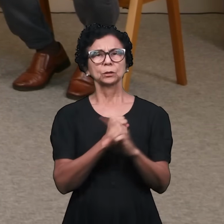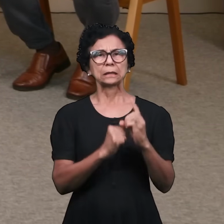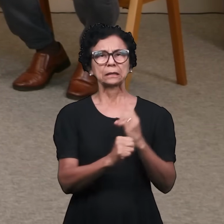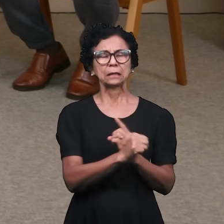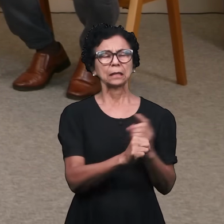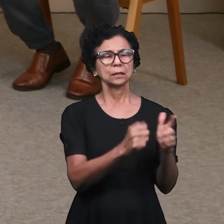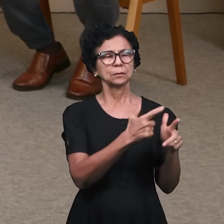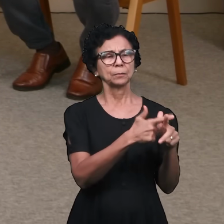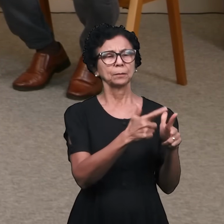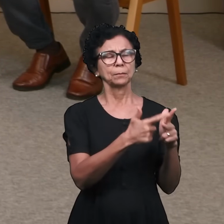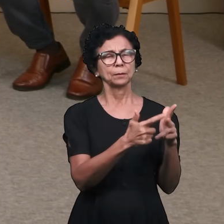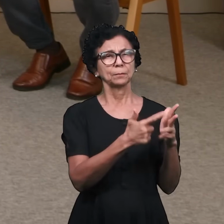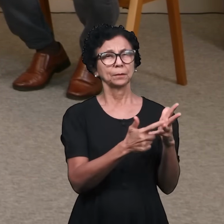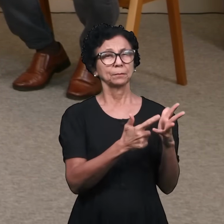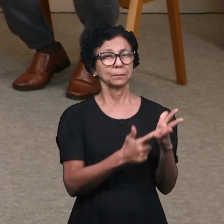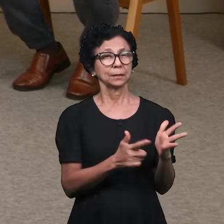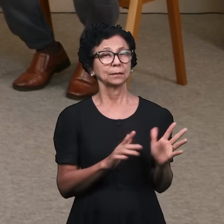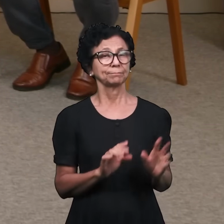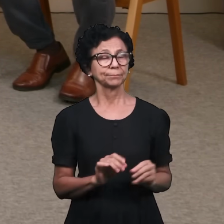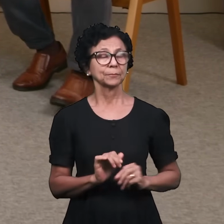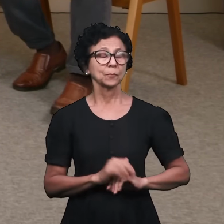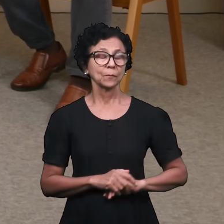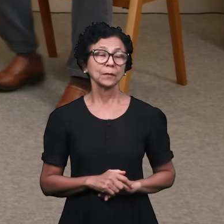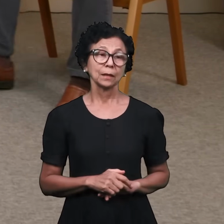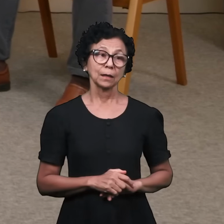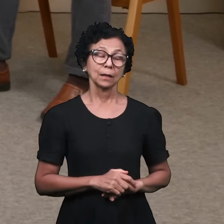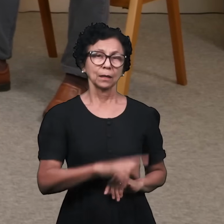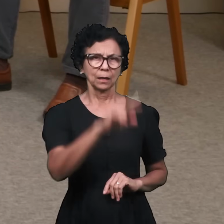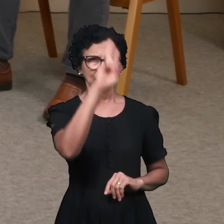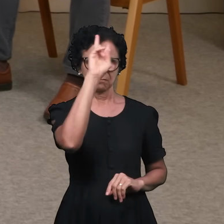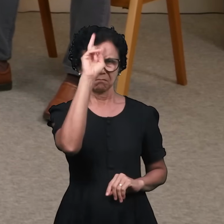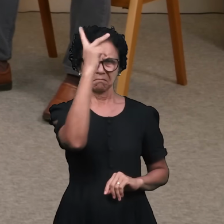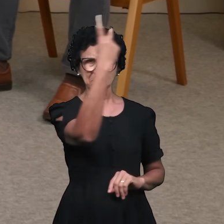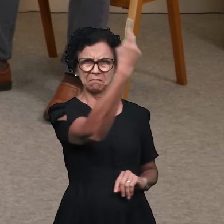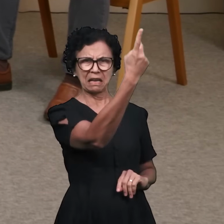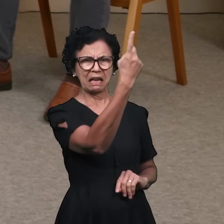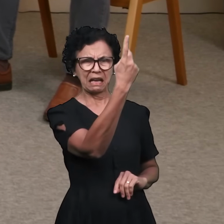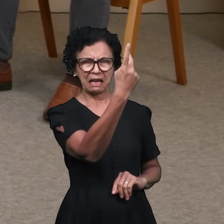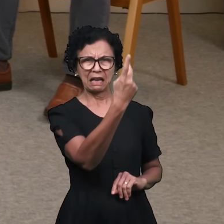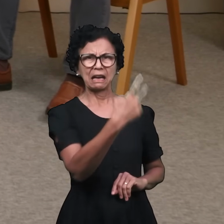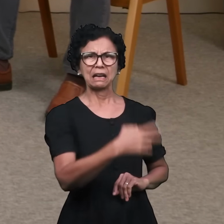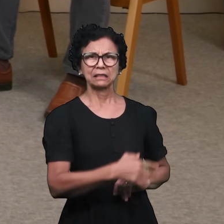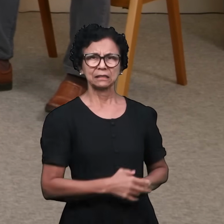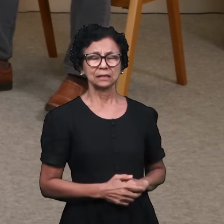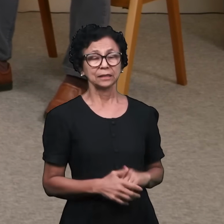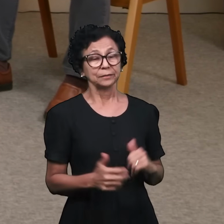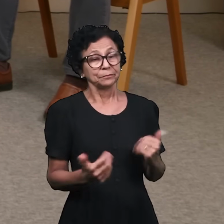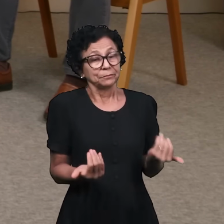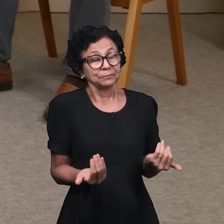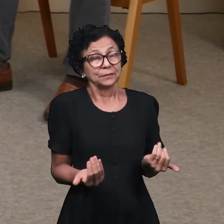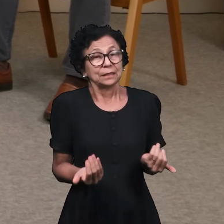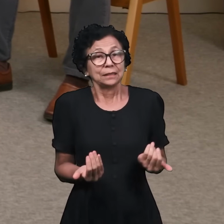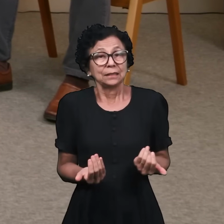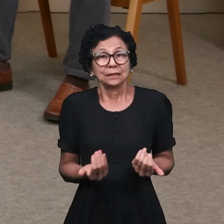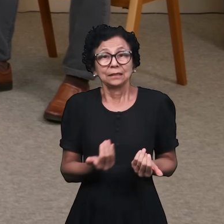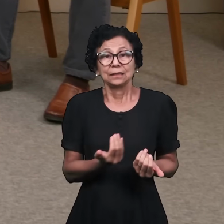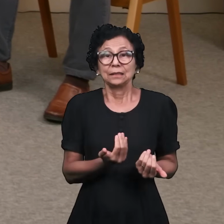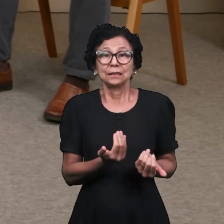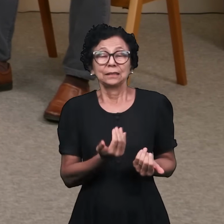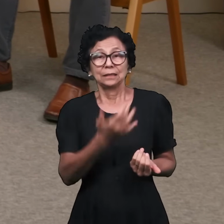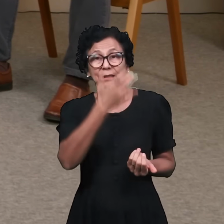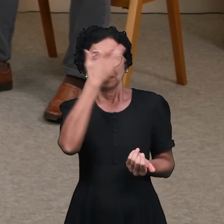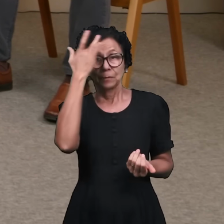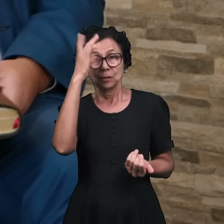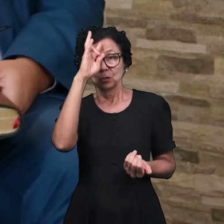sociedade em função dessa rebeldia que existe mesmo. E acaba que a pessoa que age dessa forma,